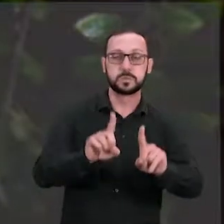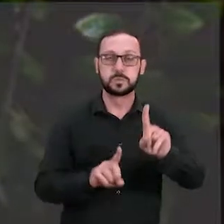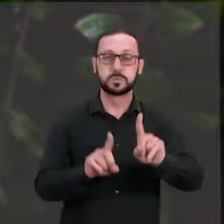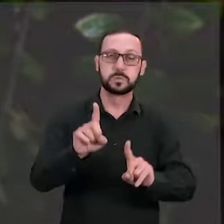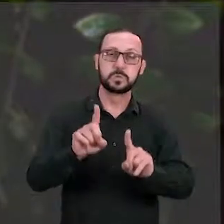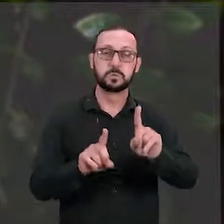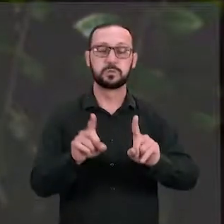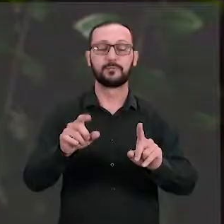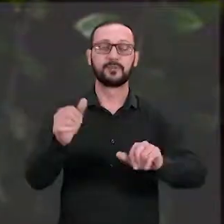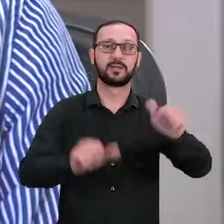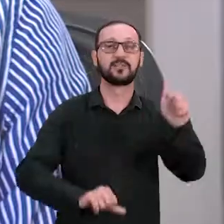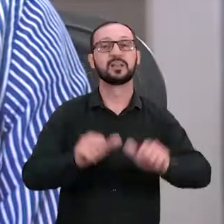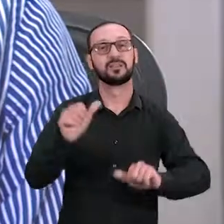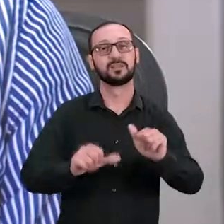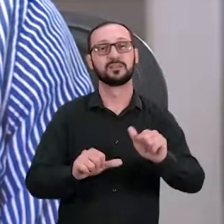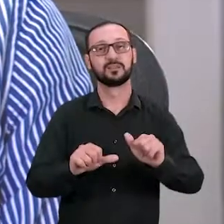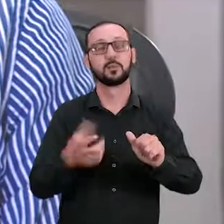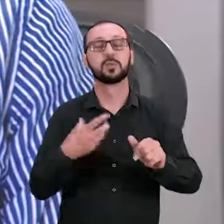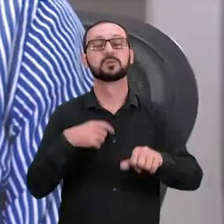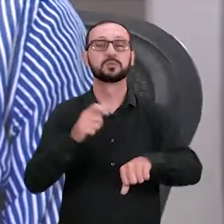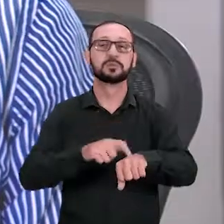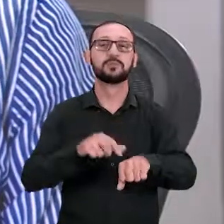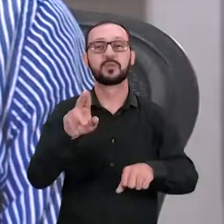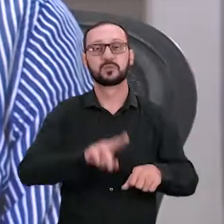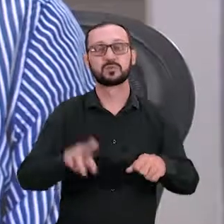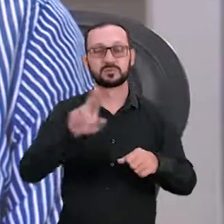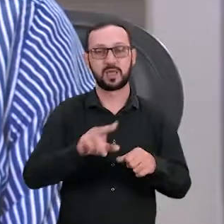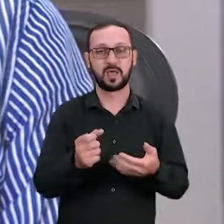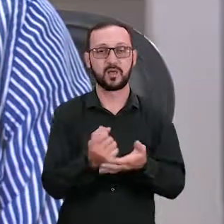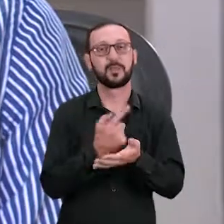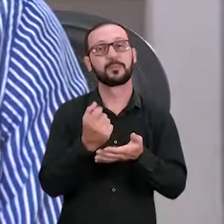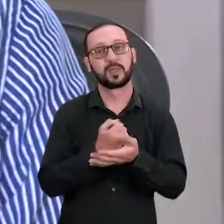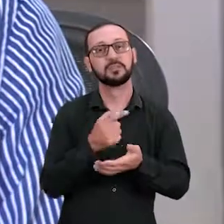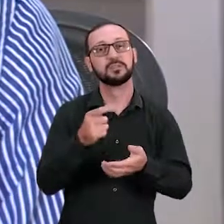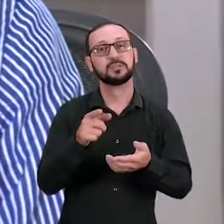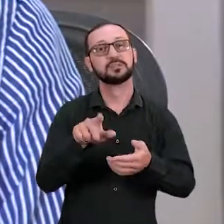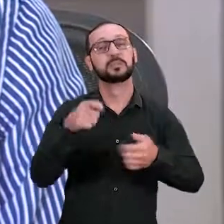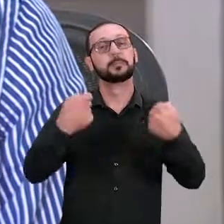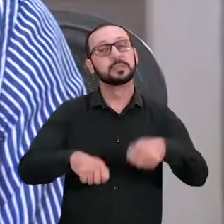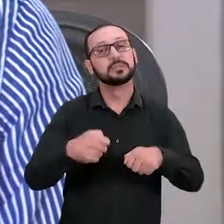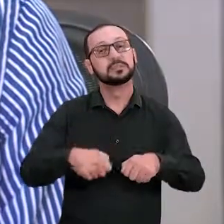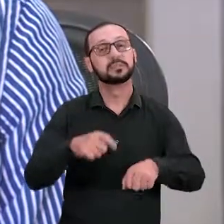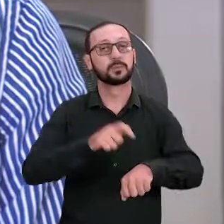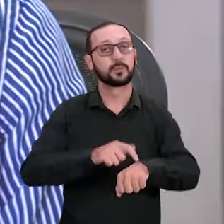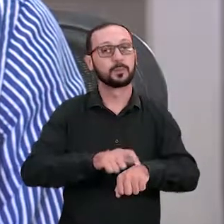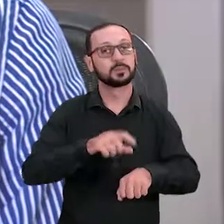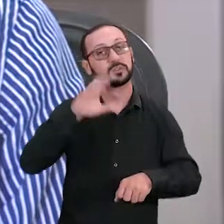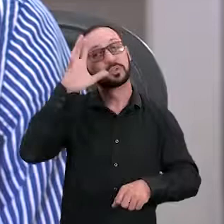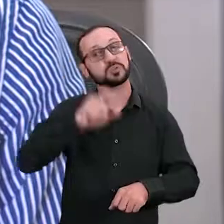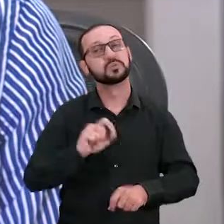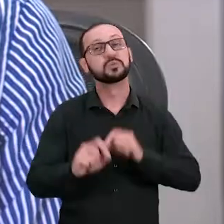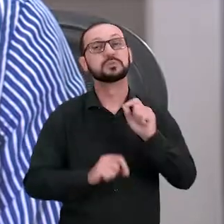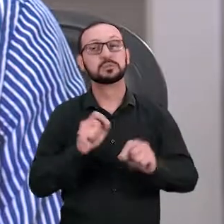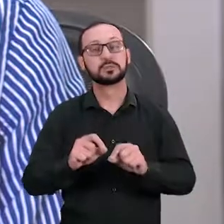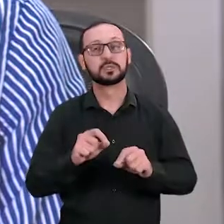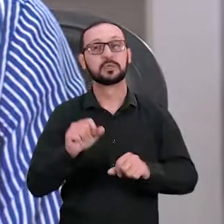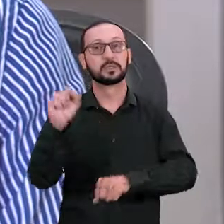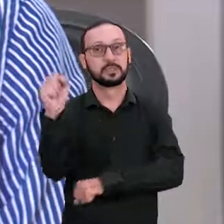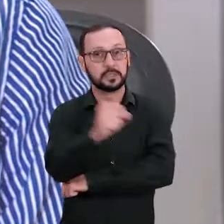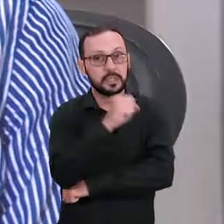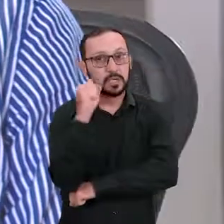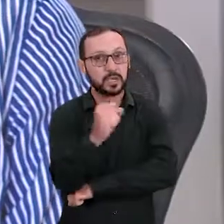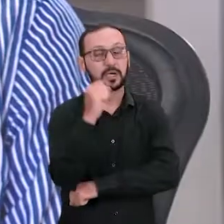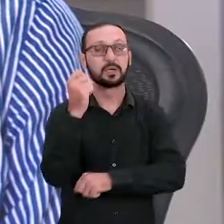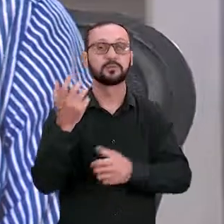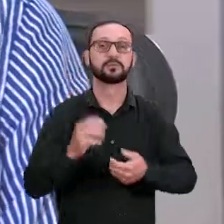pessoa e quanto tempo ela vai usar. Isso é necessário quando a gente decide que está